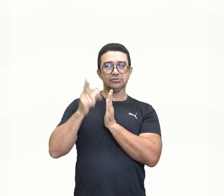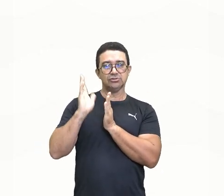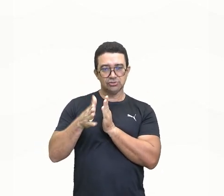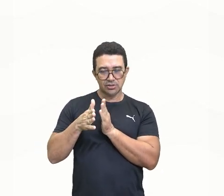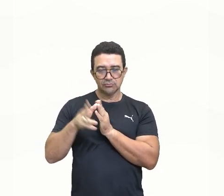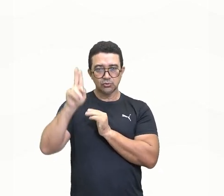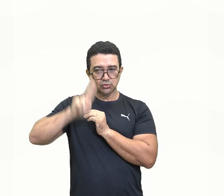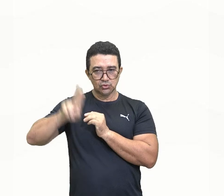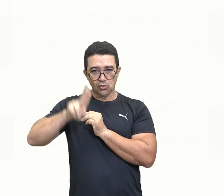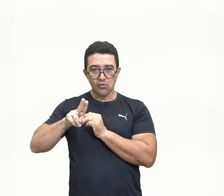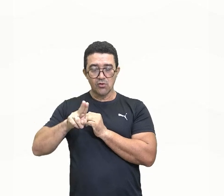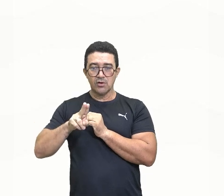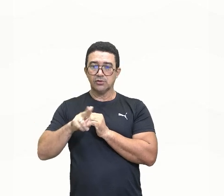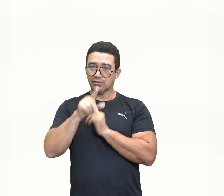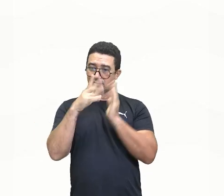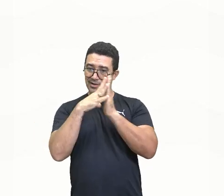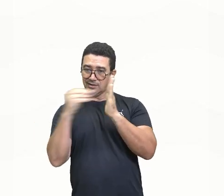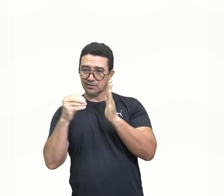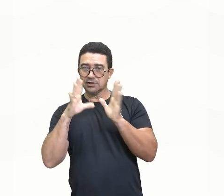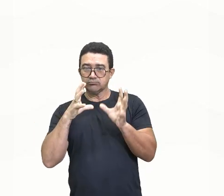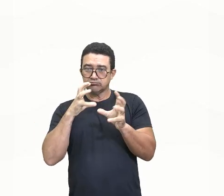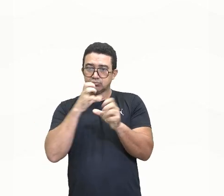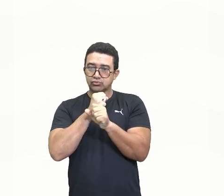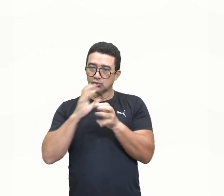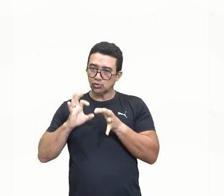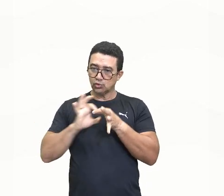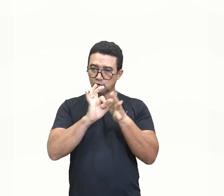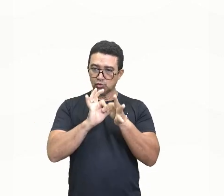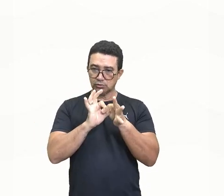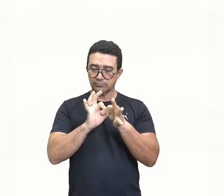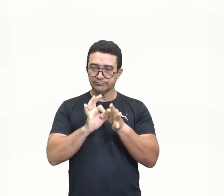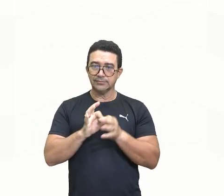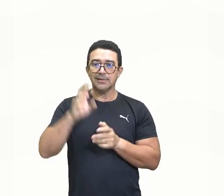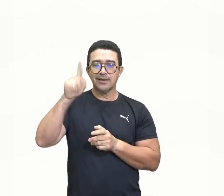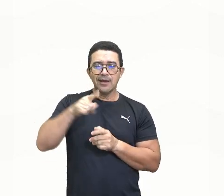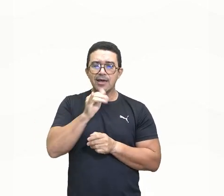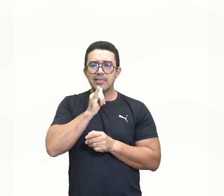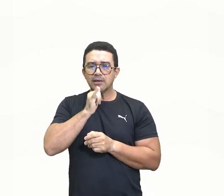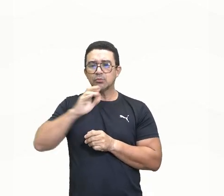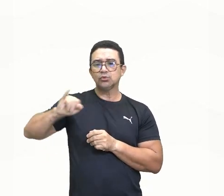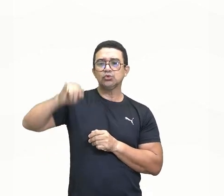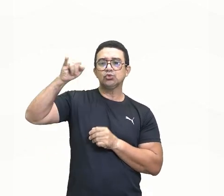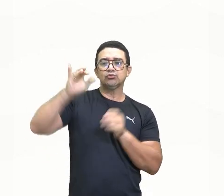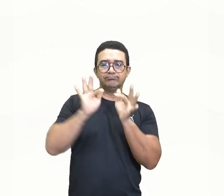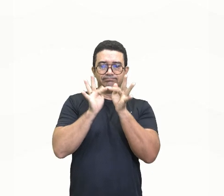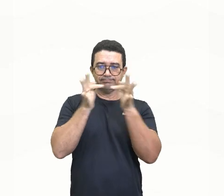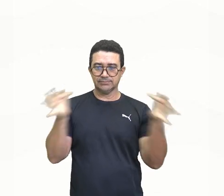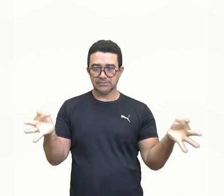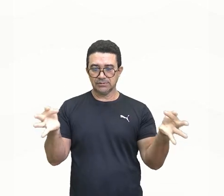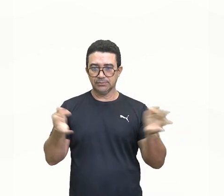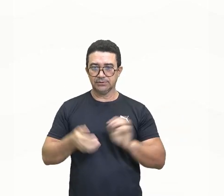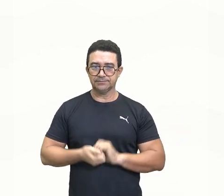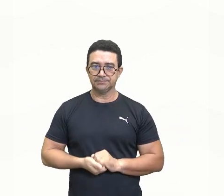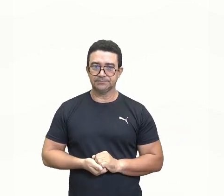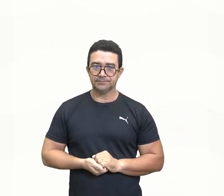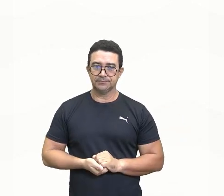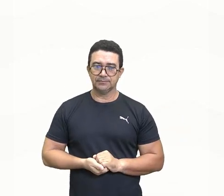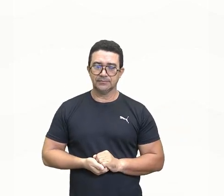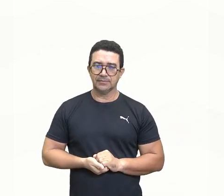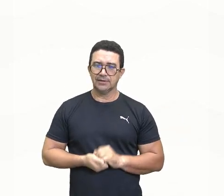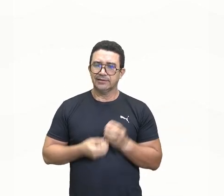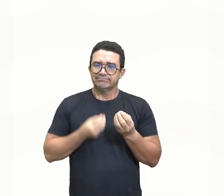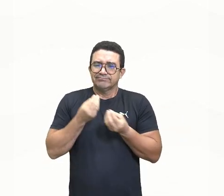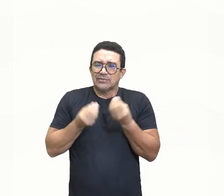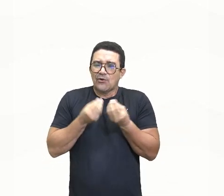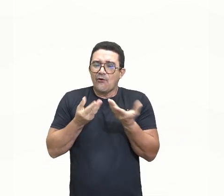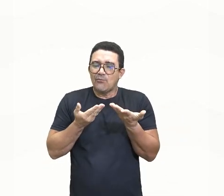as duas juntas, ok? Então, esse é um exemplo aí de juros simples. Professora, como isso